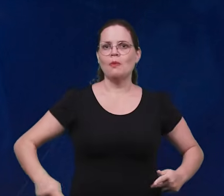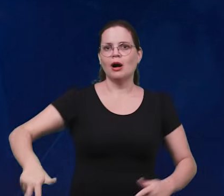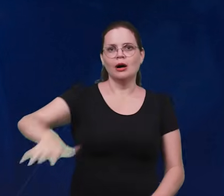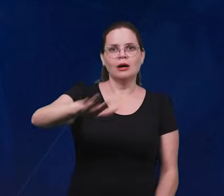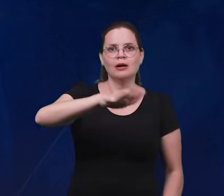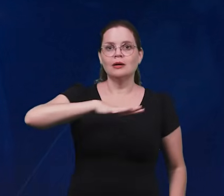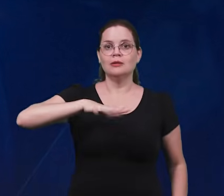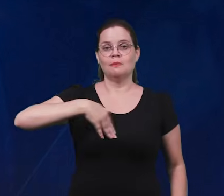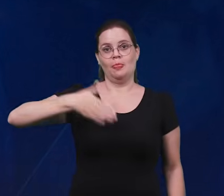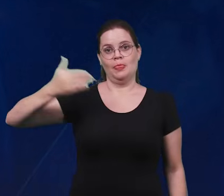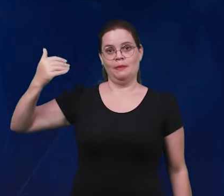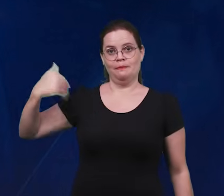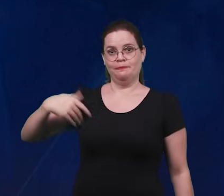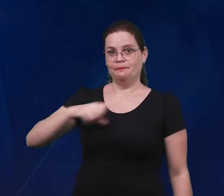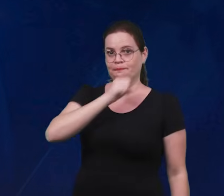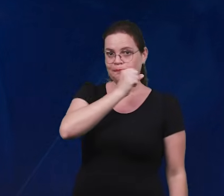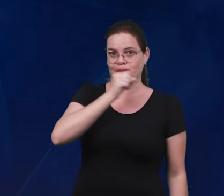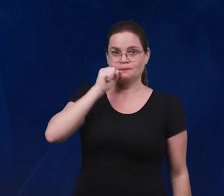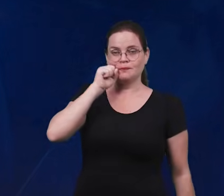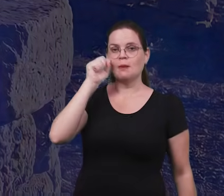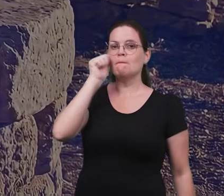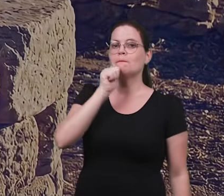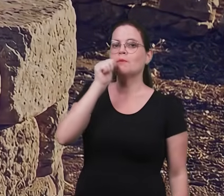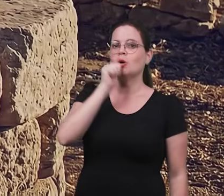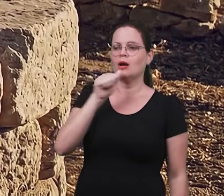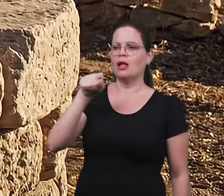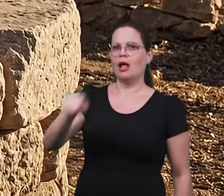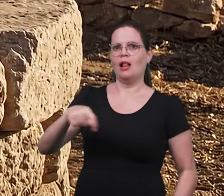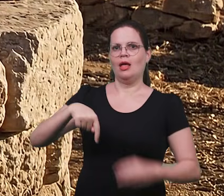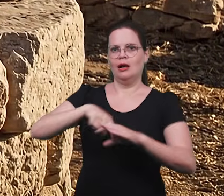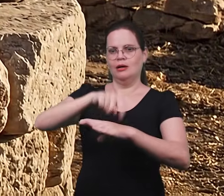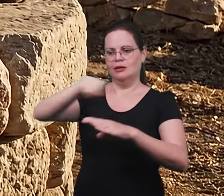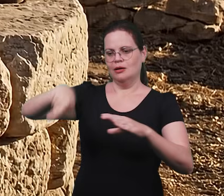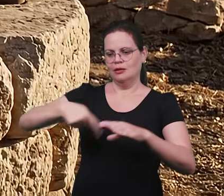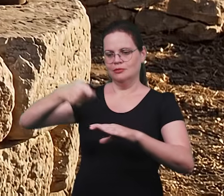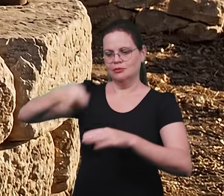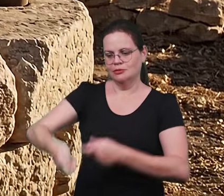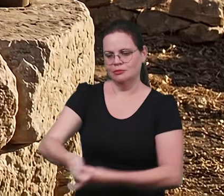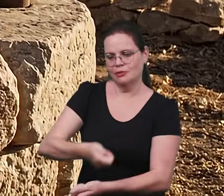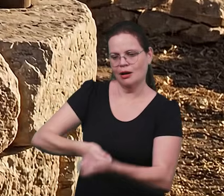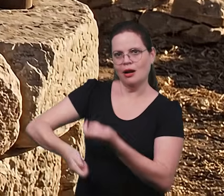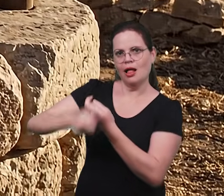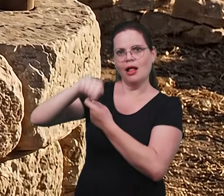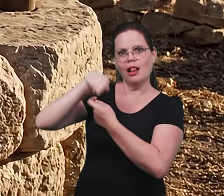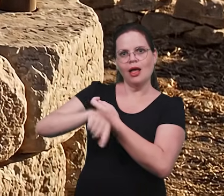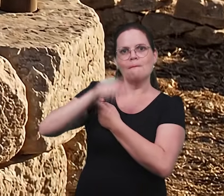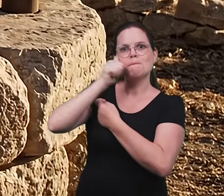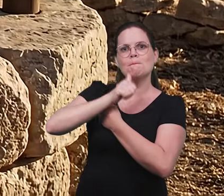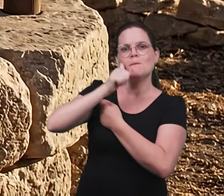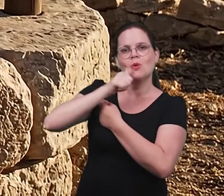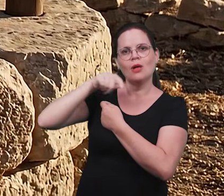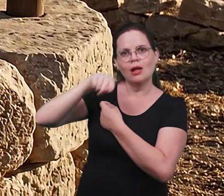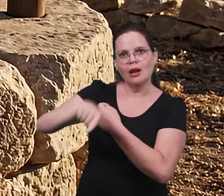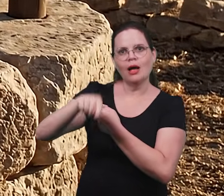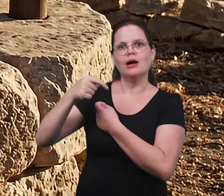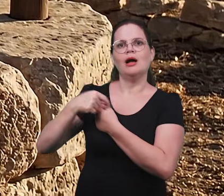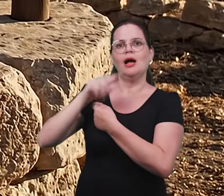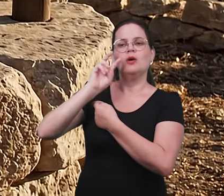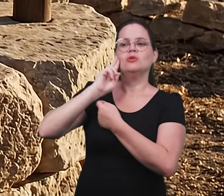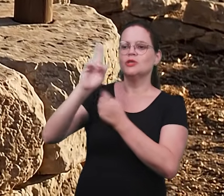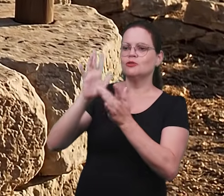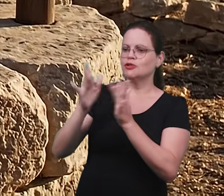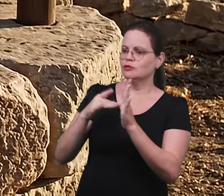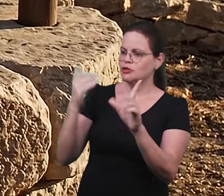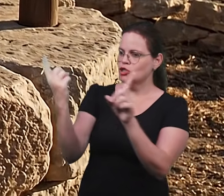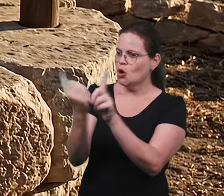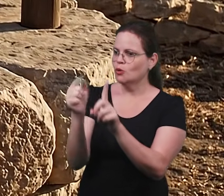em Samaria, Jesus salvou a mulher samaritana e, por meio do testemunho dela, muitas outras pessoas da cidade